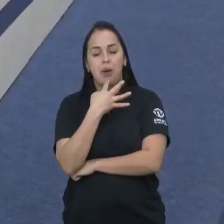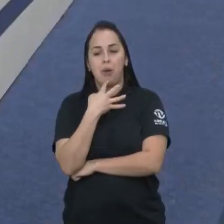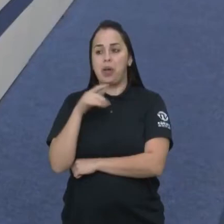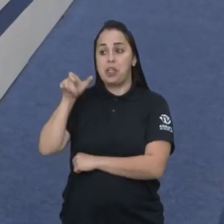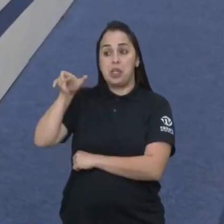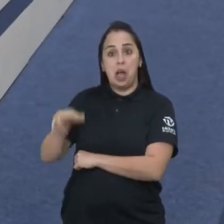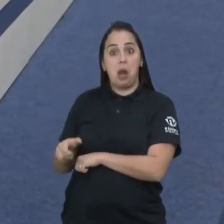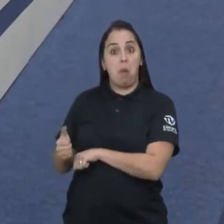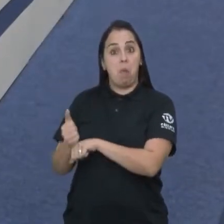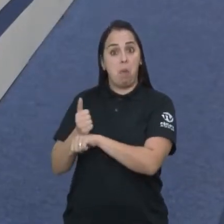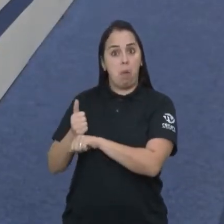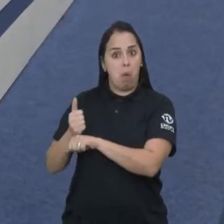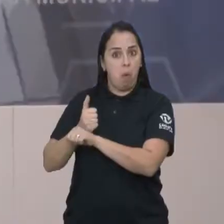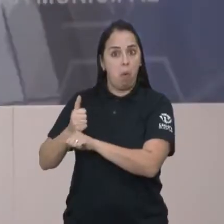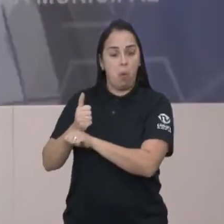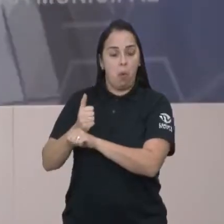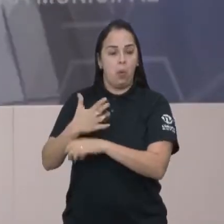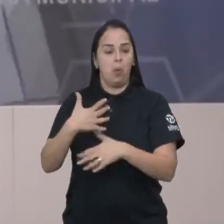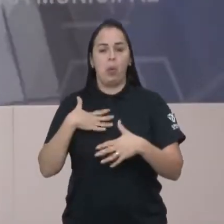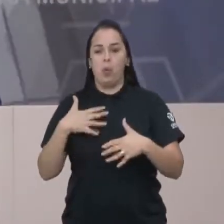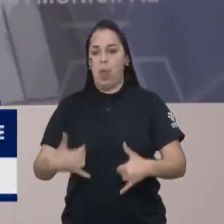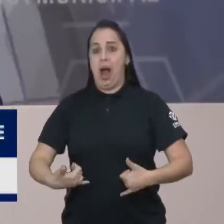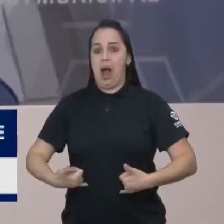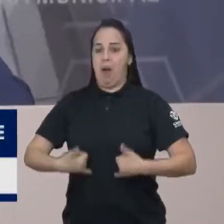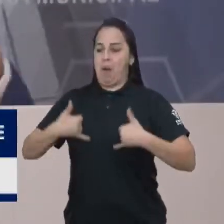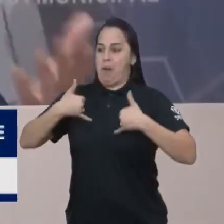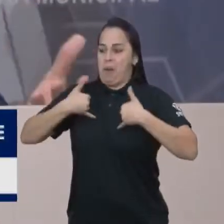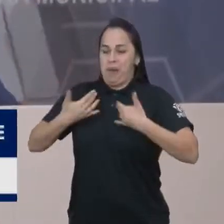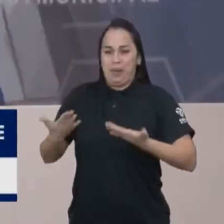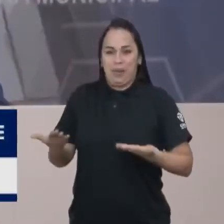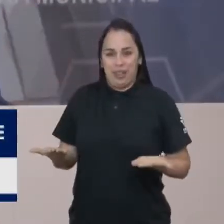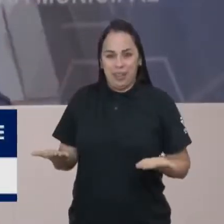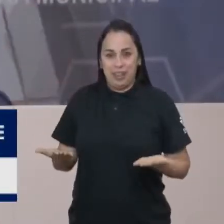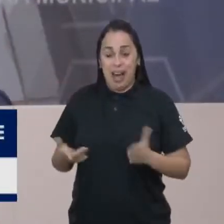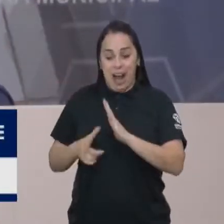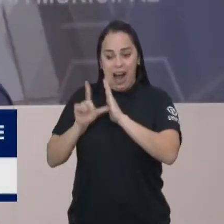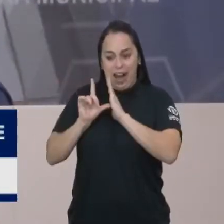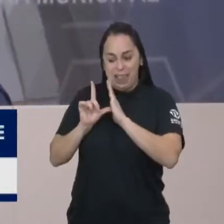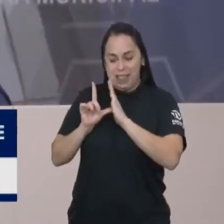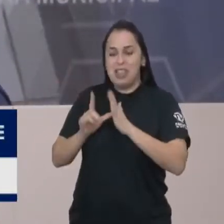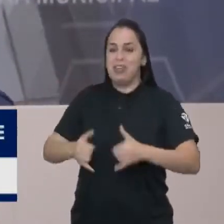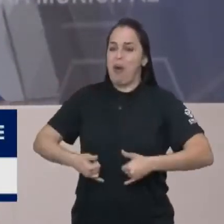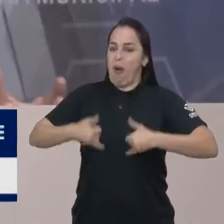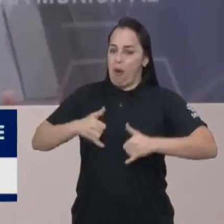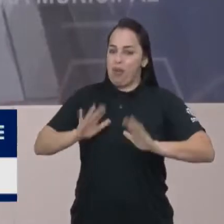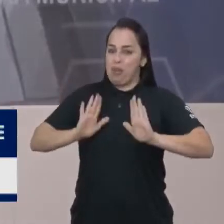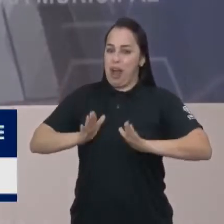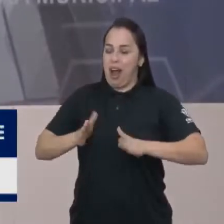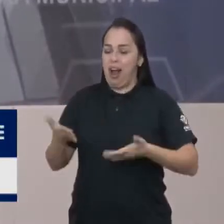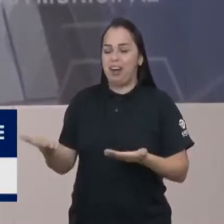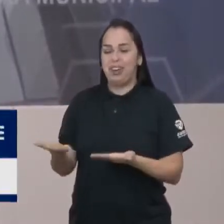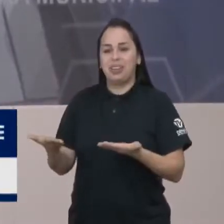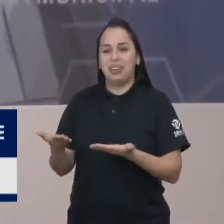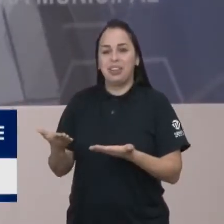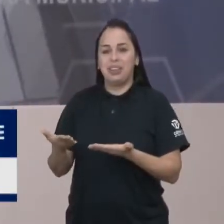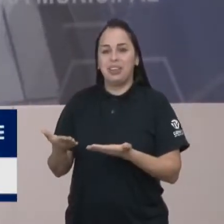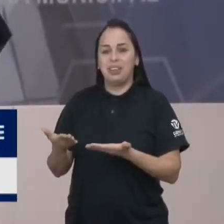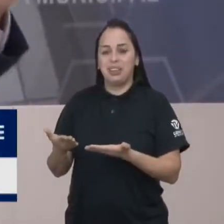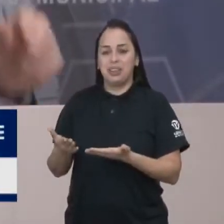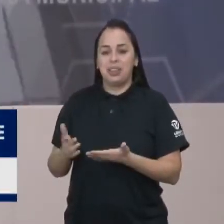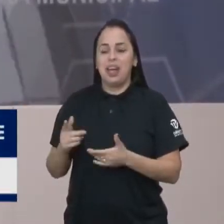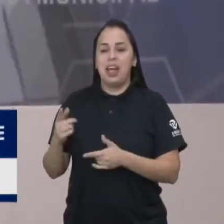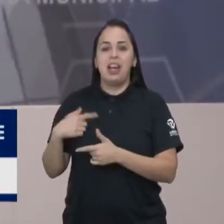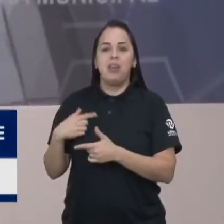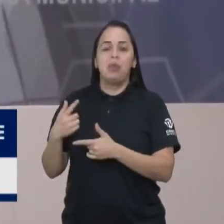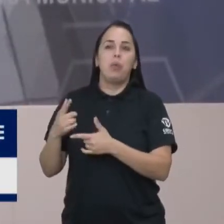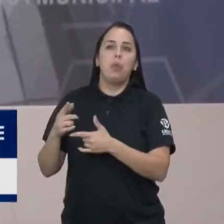Ricardo e o tamanho orgulho que eu tenho dele. Eu já tinha um grande orgulho e um orgulho ainda maior. Ele que nunca chegou, trouxe